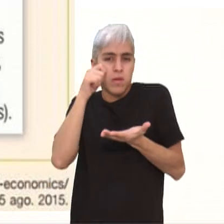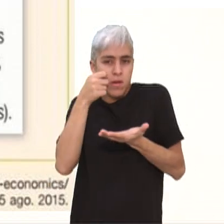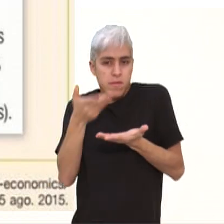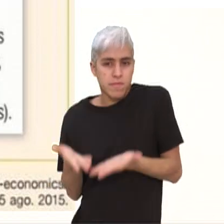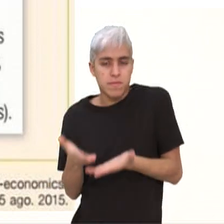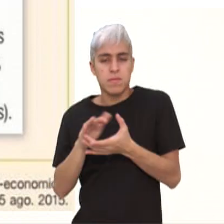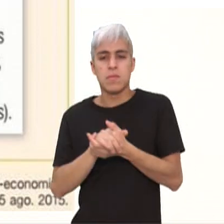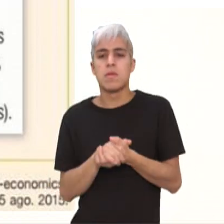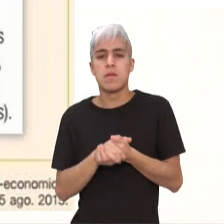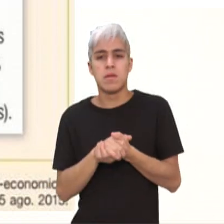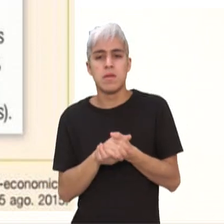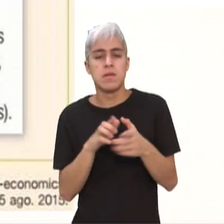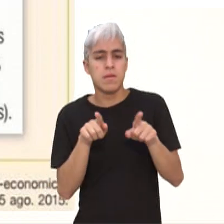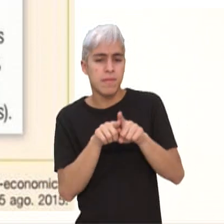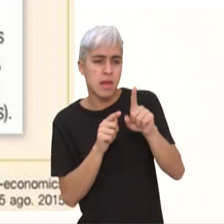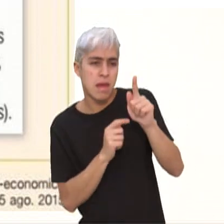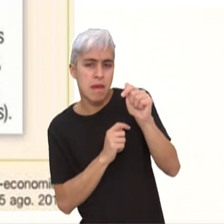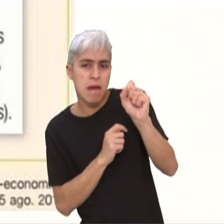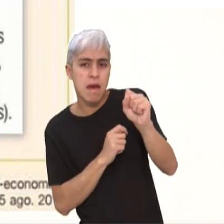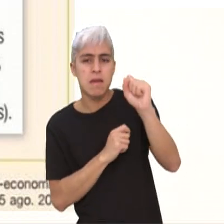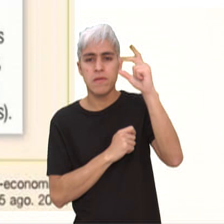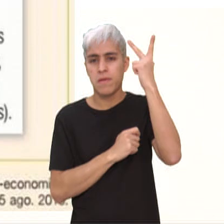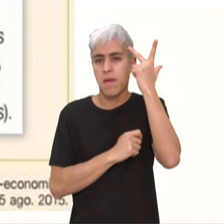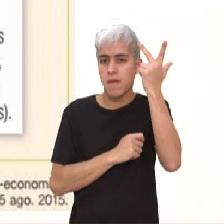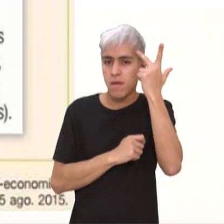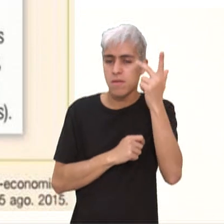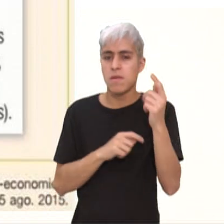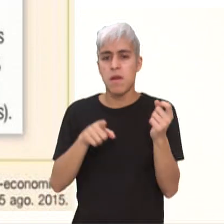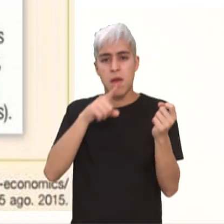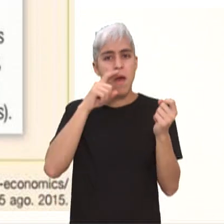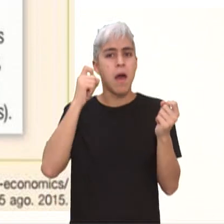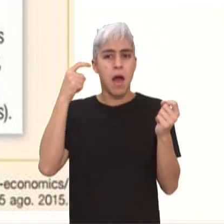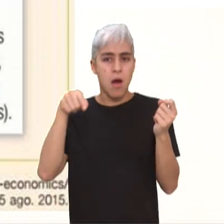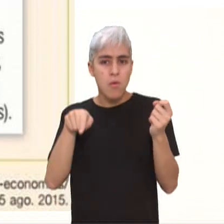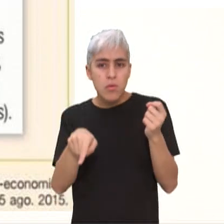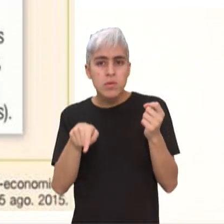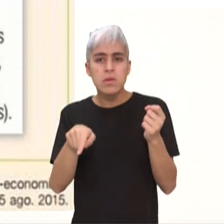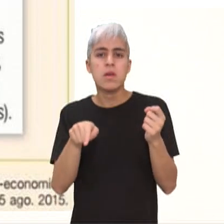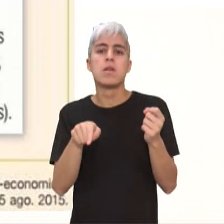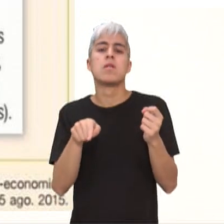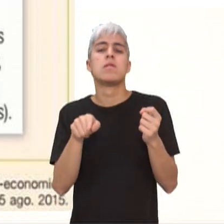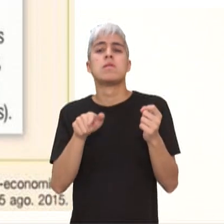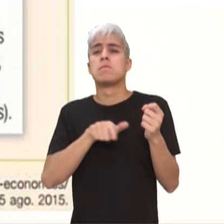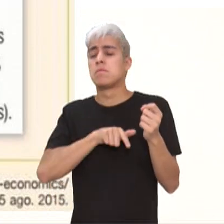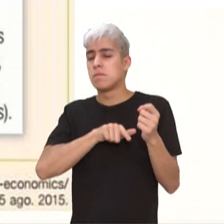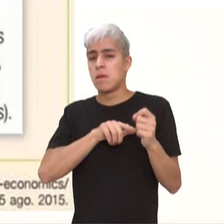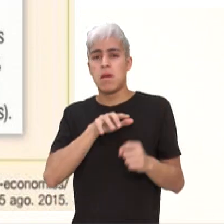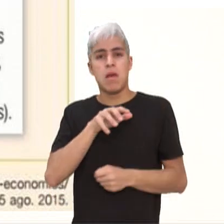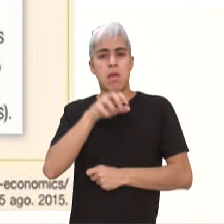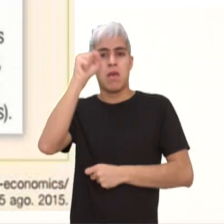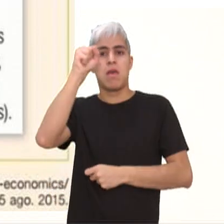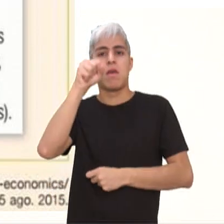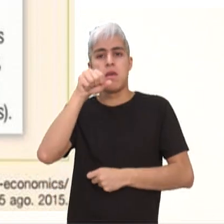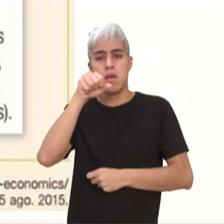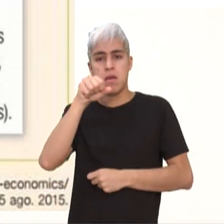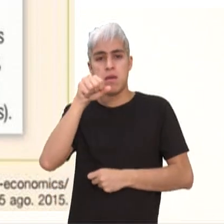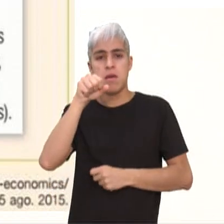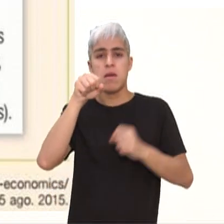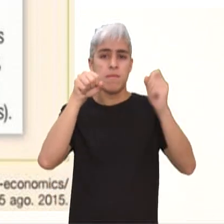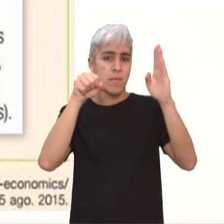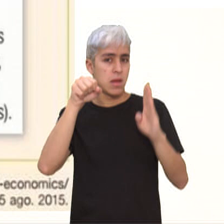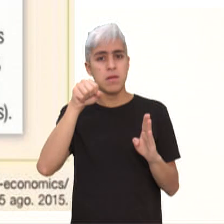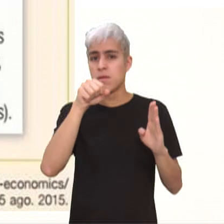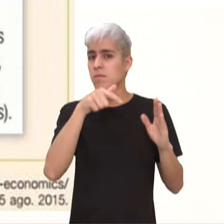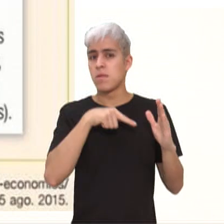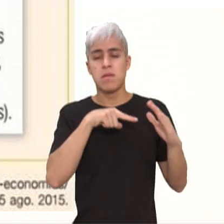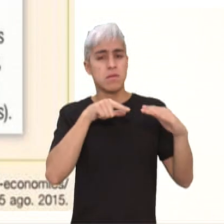também o gás natural, né, a Rússia aqui aparece como grande campeão. O Brasil não tem uma